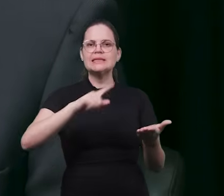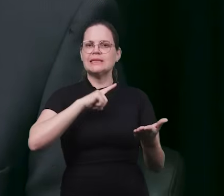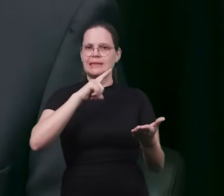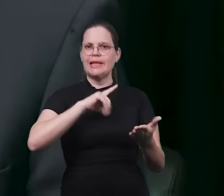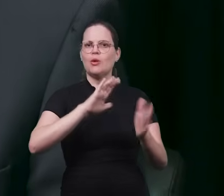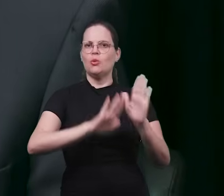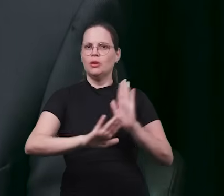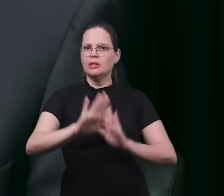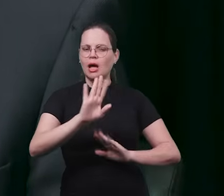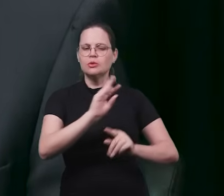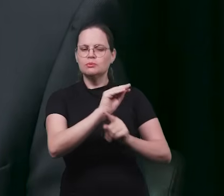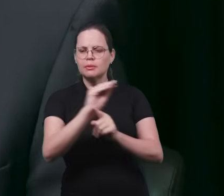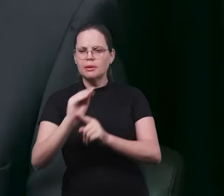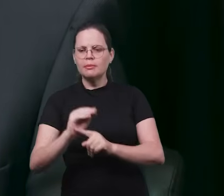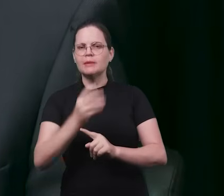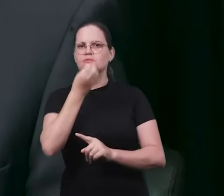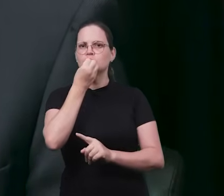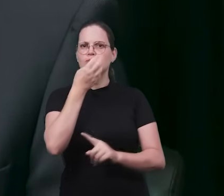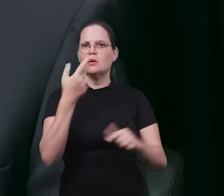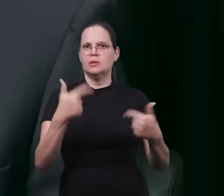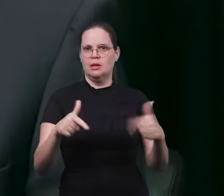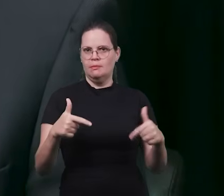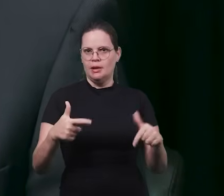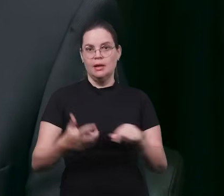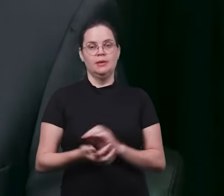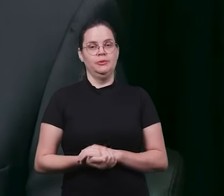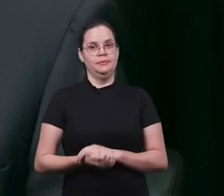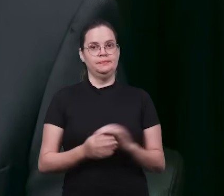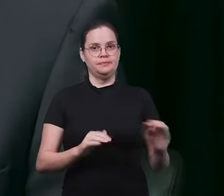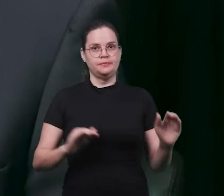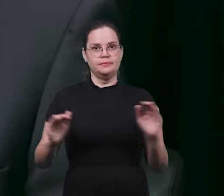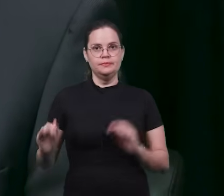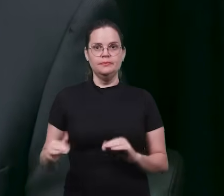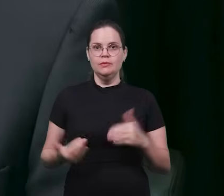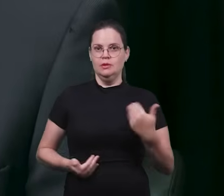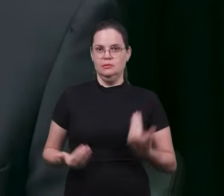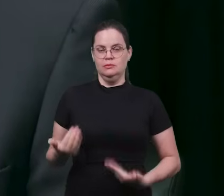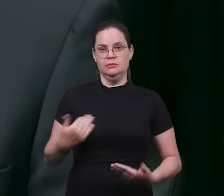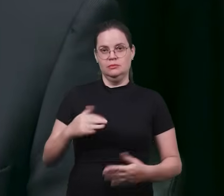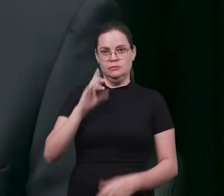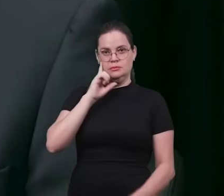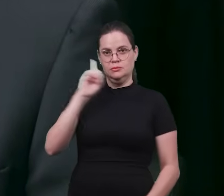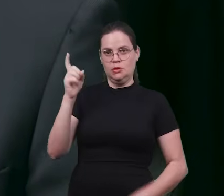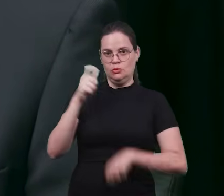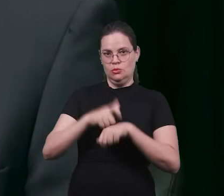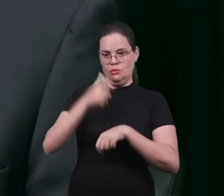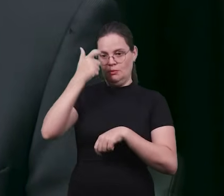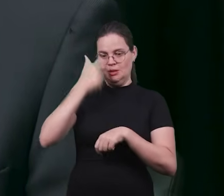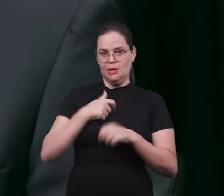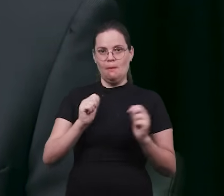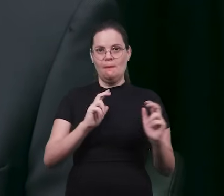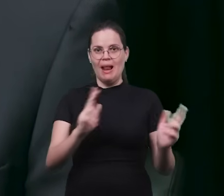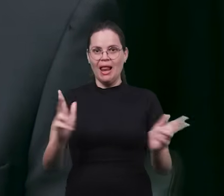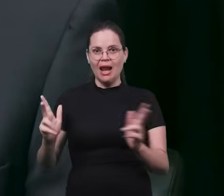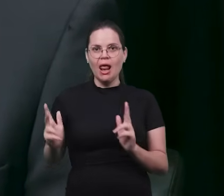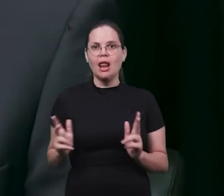obras. O servo de Deus, no seu falar, é bíblico,